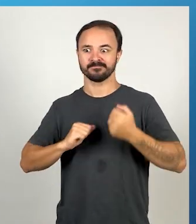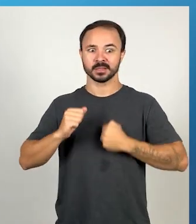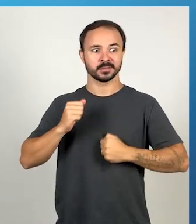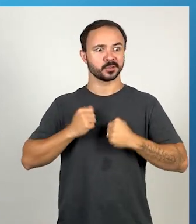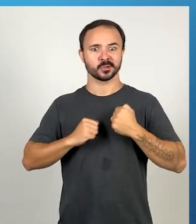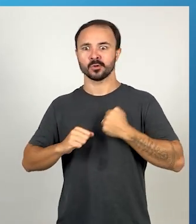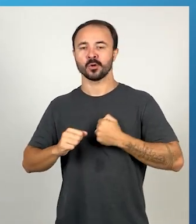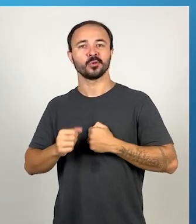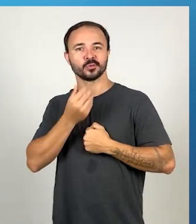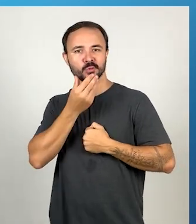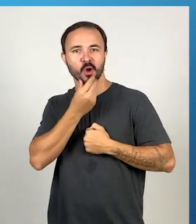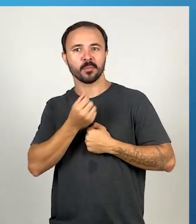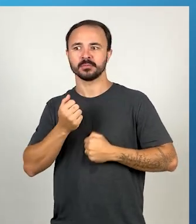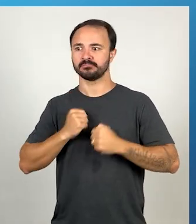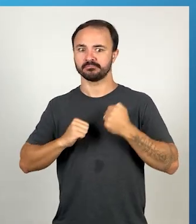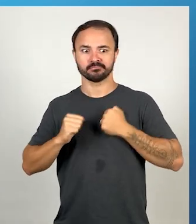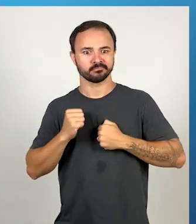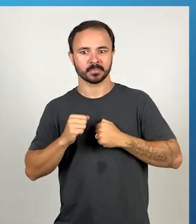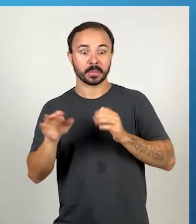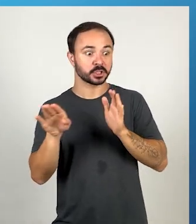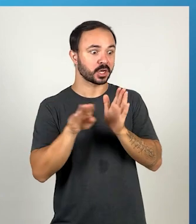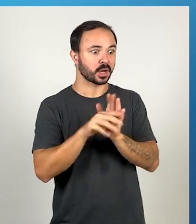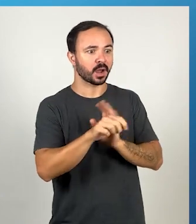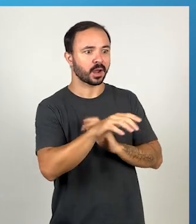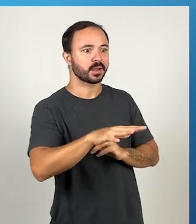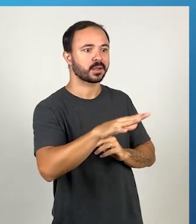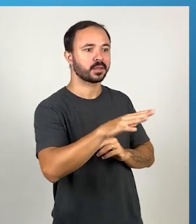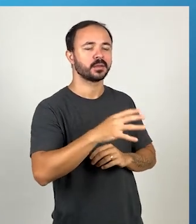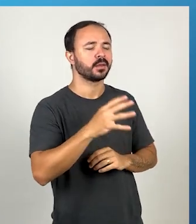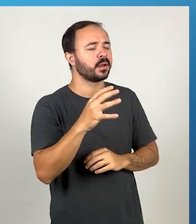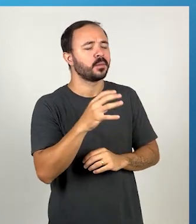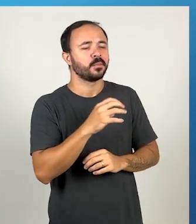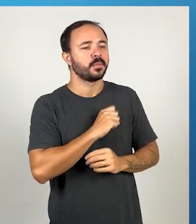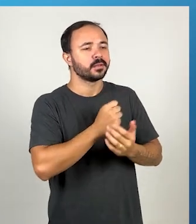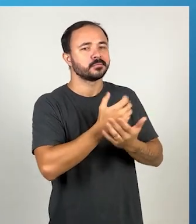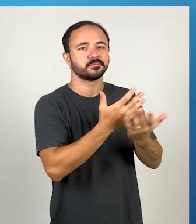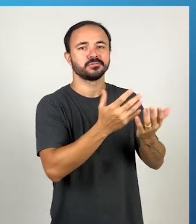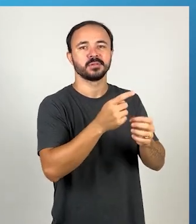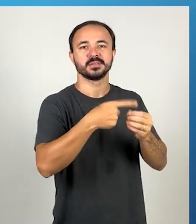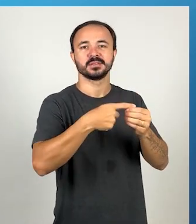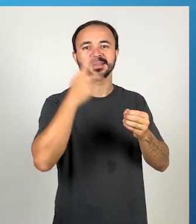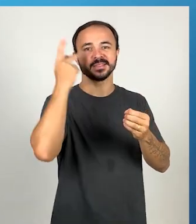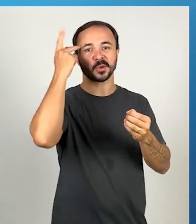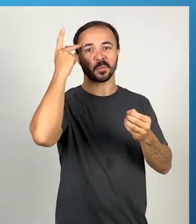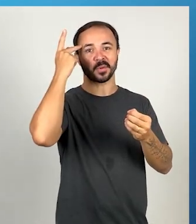está no feminino e concorda com a ideia de a cidade de São Paulo.